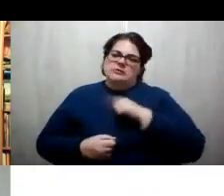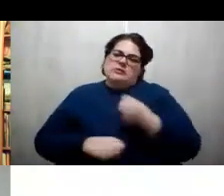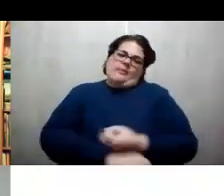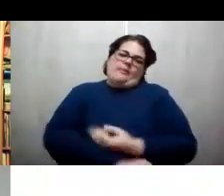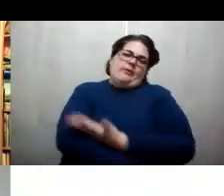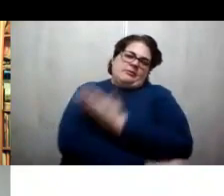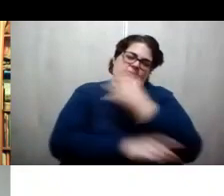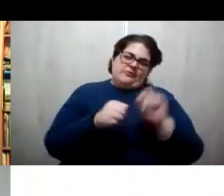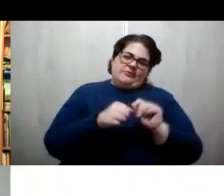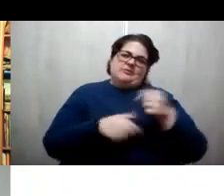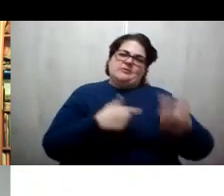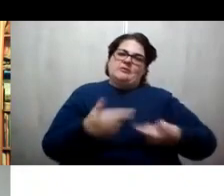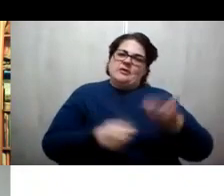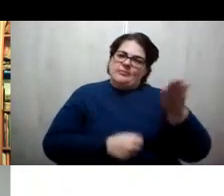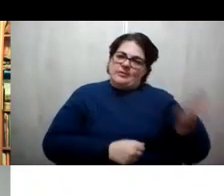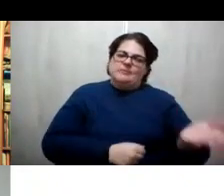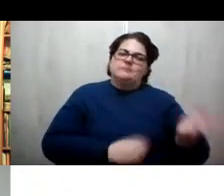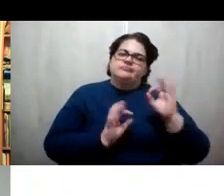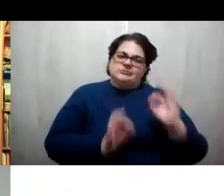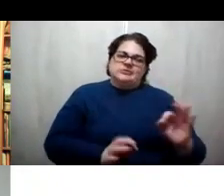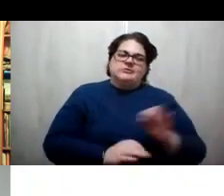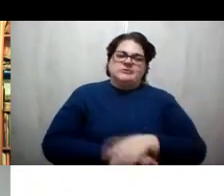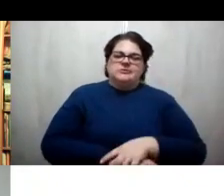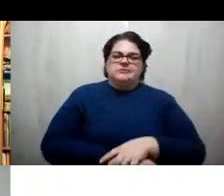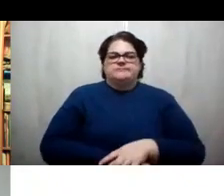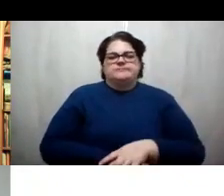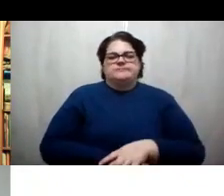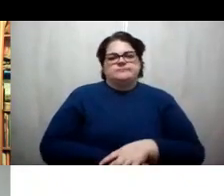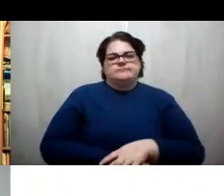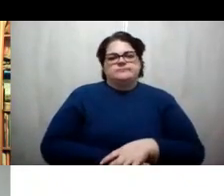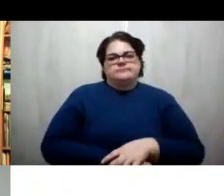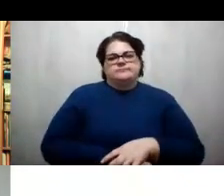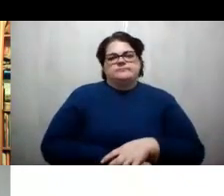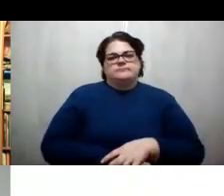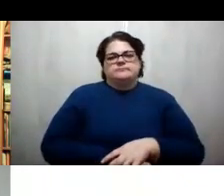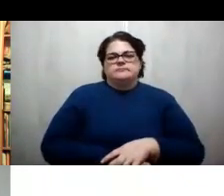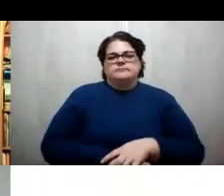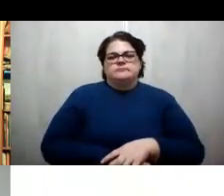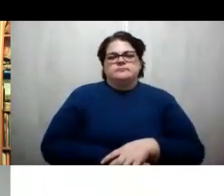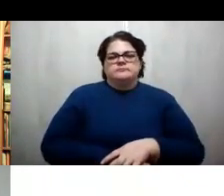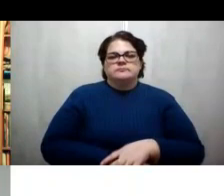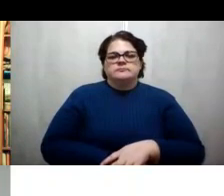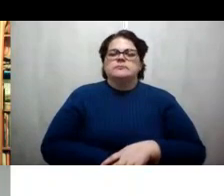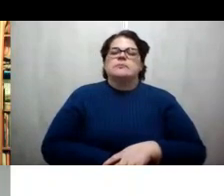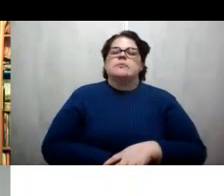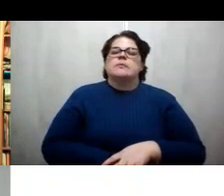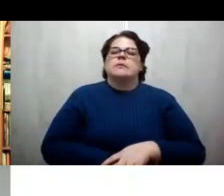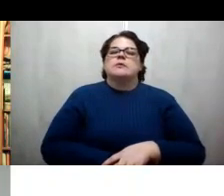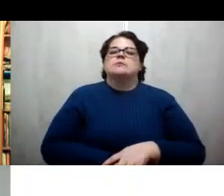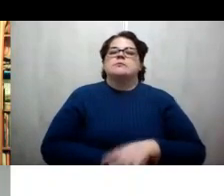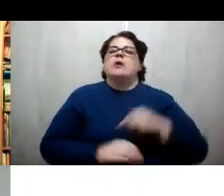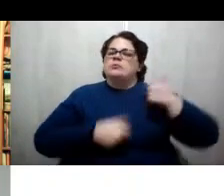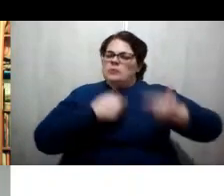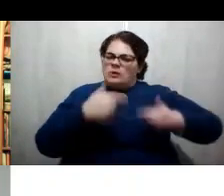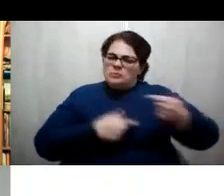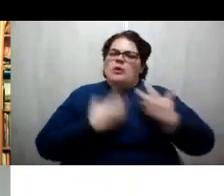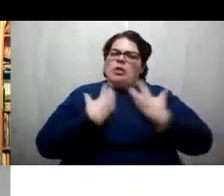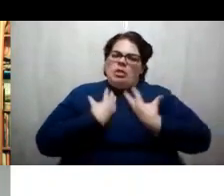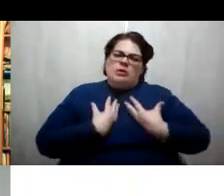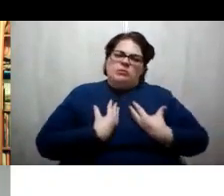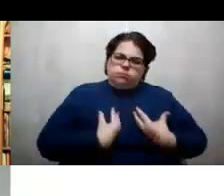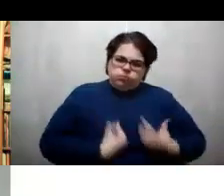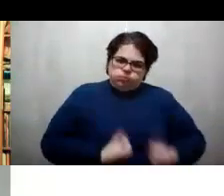fazer esse trabalho, sem sombra de dúvidas, sem sombra Eu de imagino que sim. É um trabalho que ele é desgastante, a gente percebe,